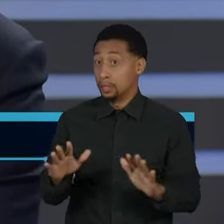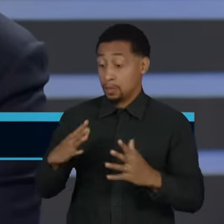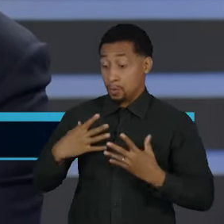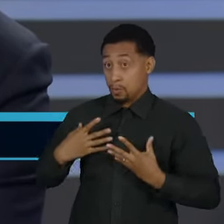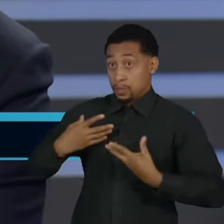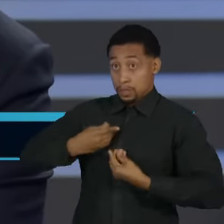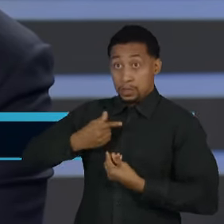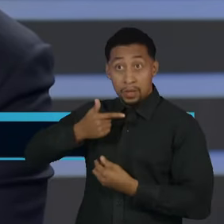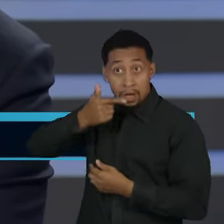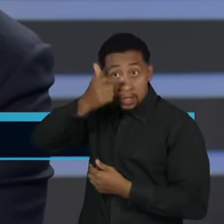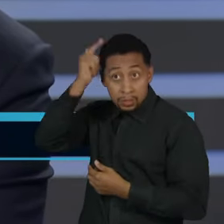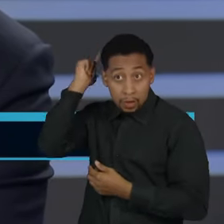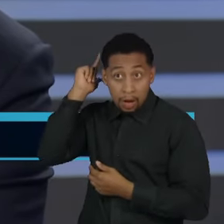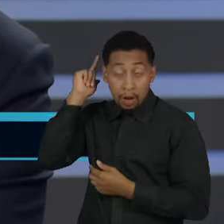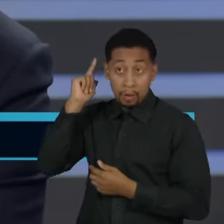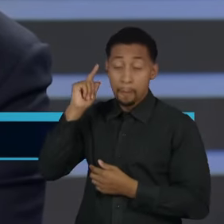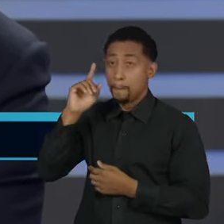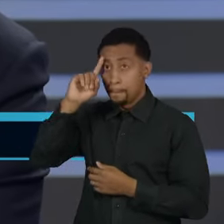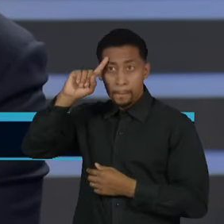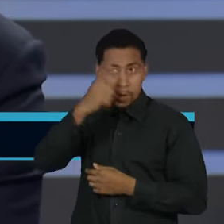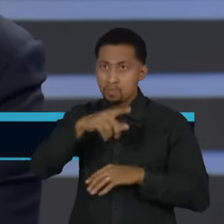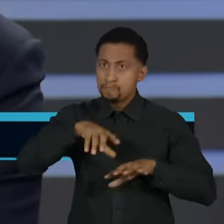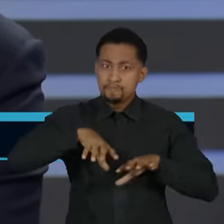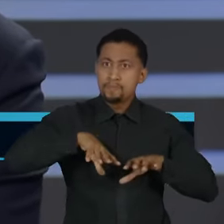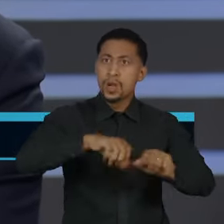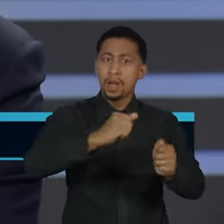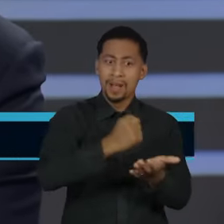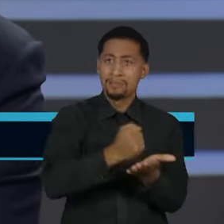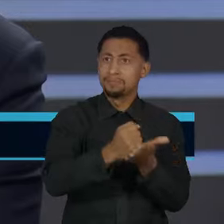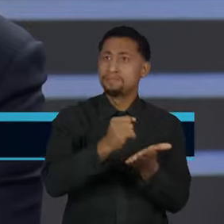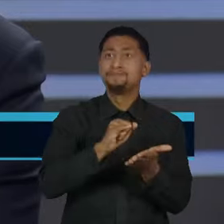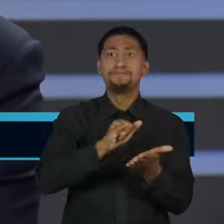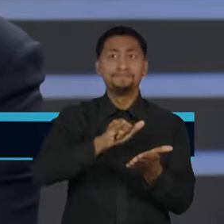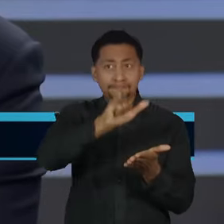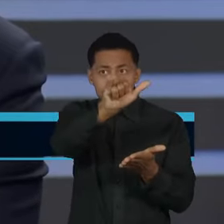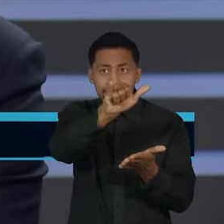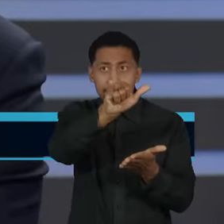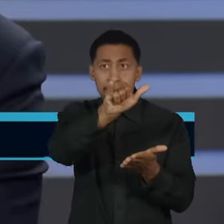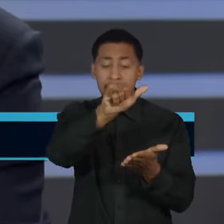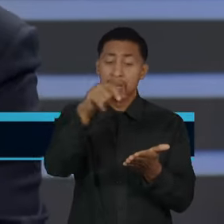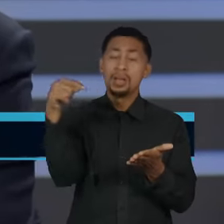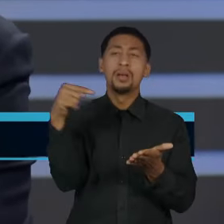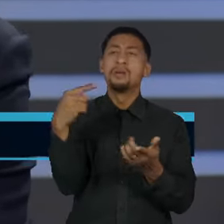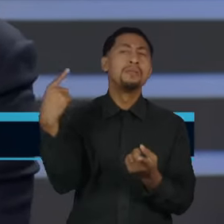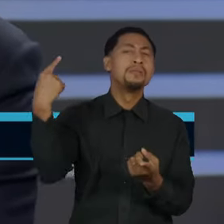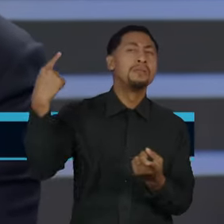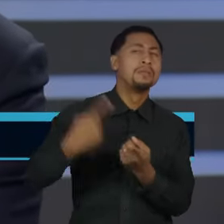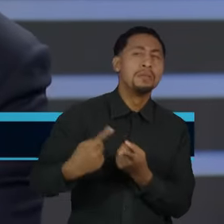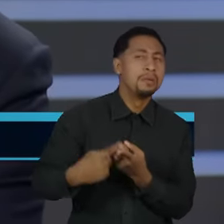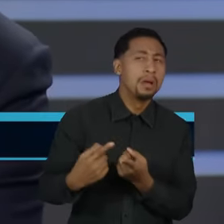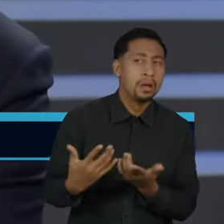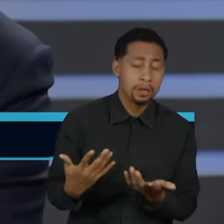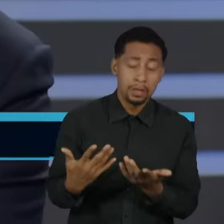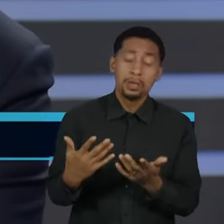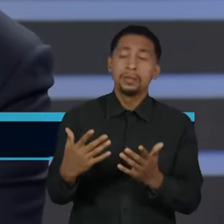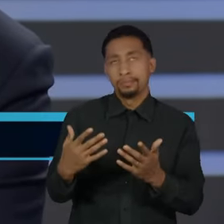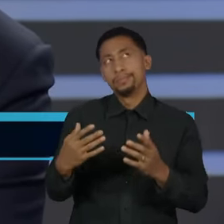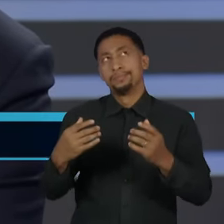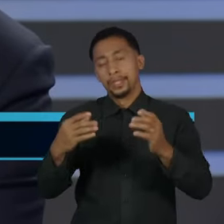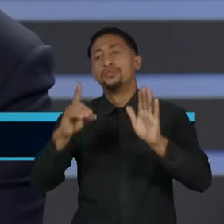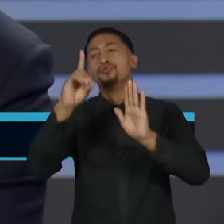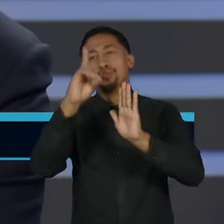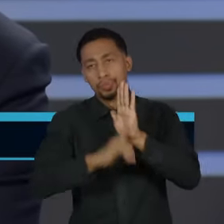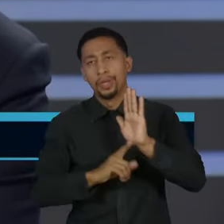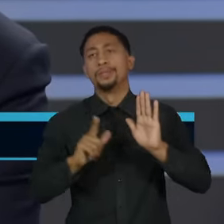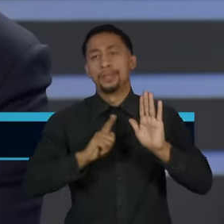recolher o passaporte, certo, naquele momento, é uma cautelar, claro, ele tem todo o direito de fazer isso, ele tem a capacidade judicante para fazer